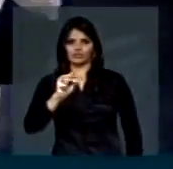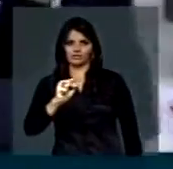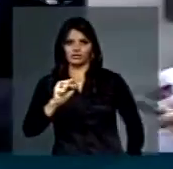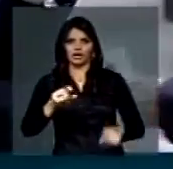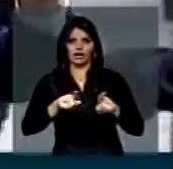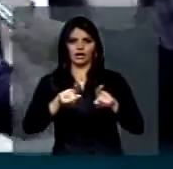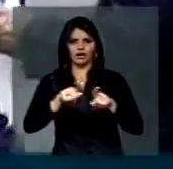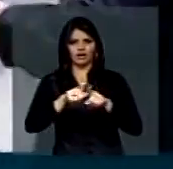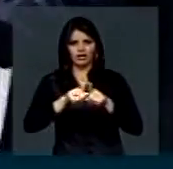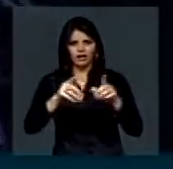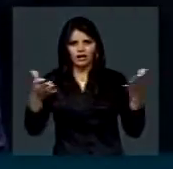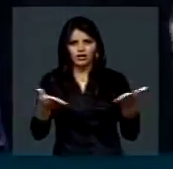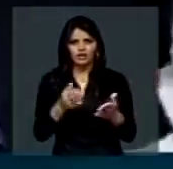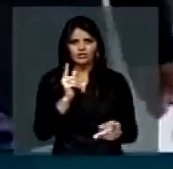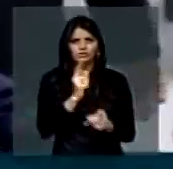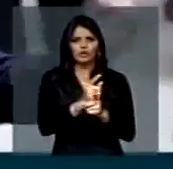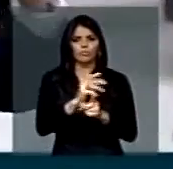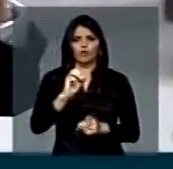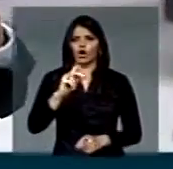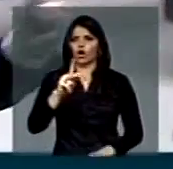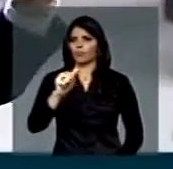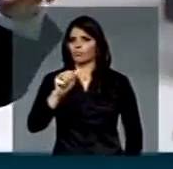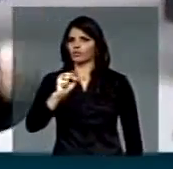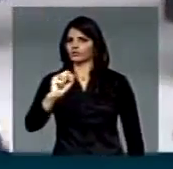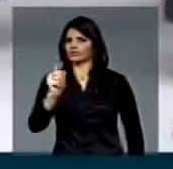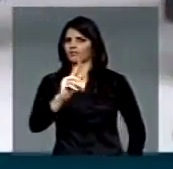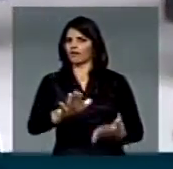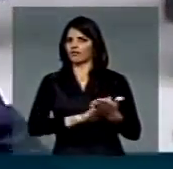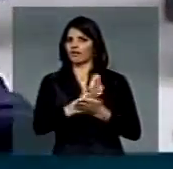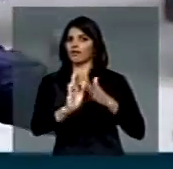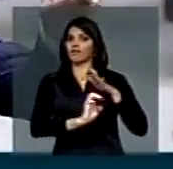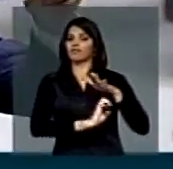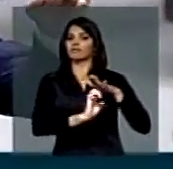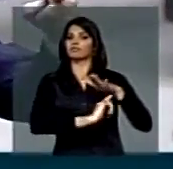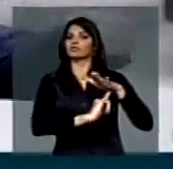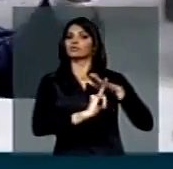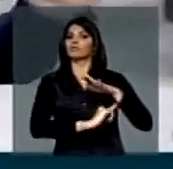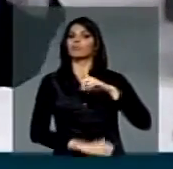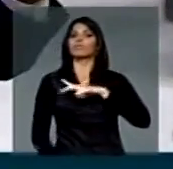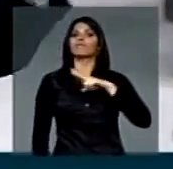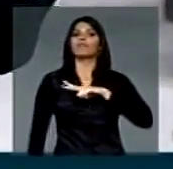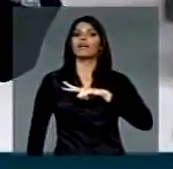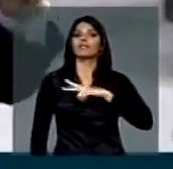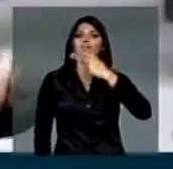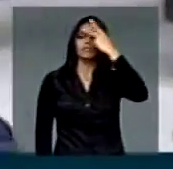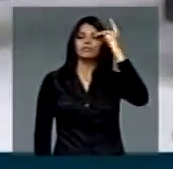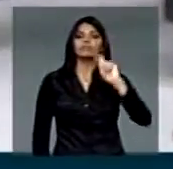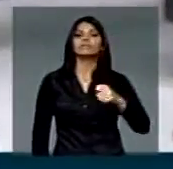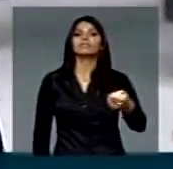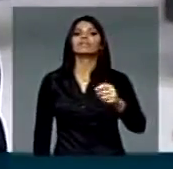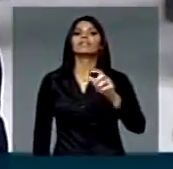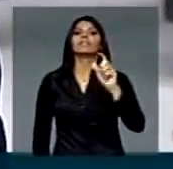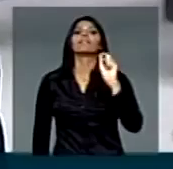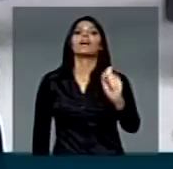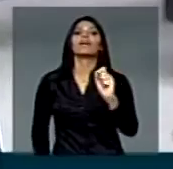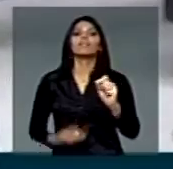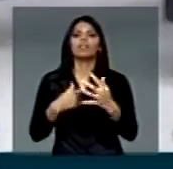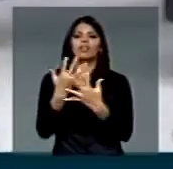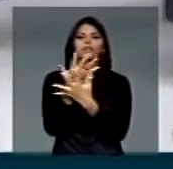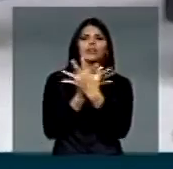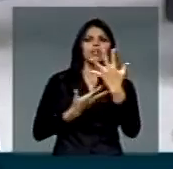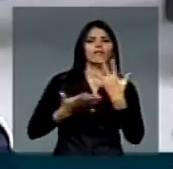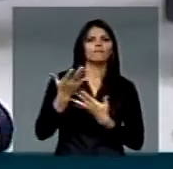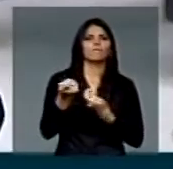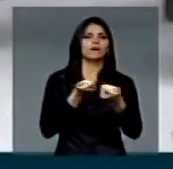se descobre que não é OPAS. São entidades privadas. Quero saber quem estão atrás dessas entidades